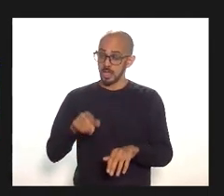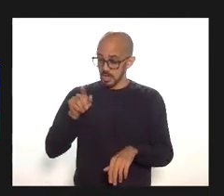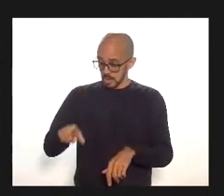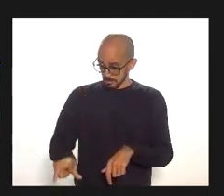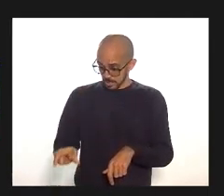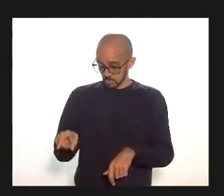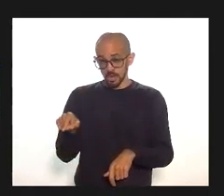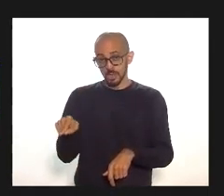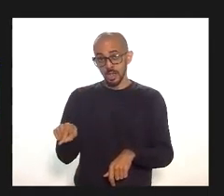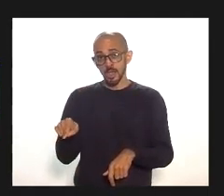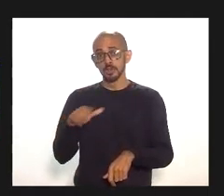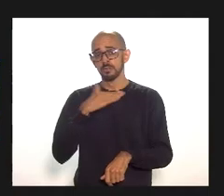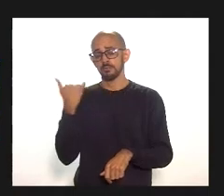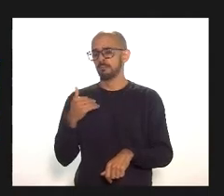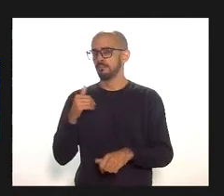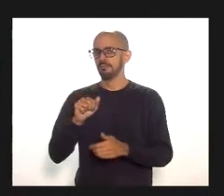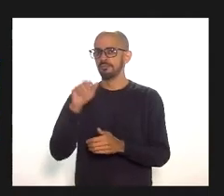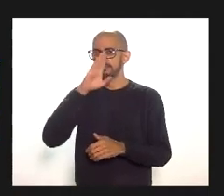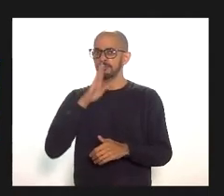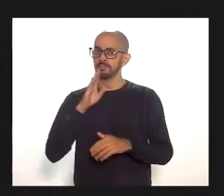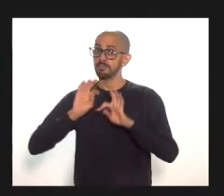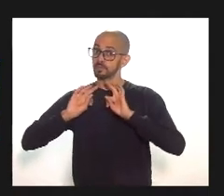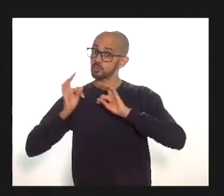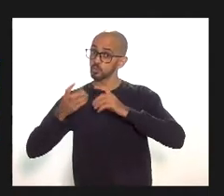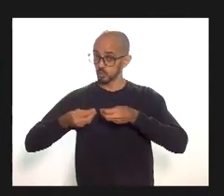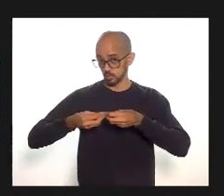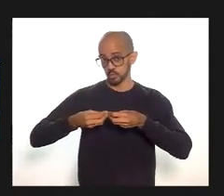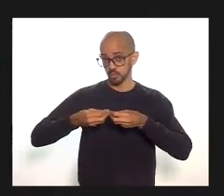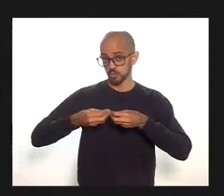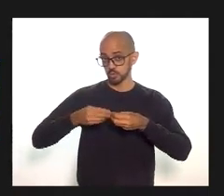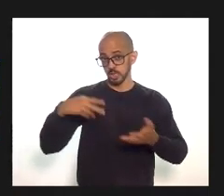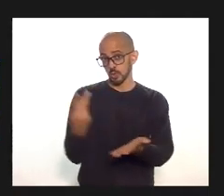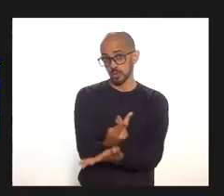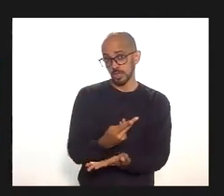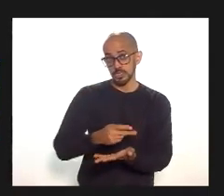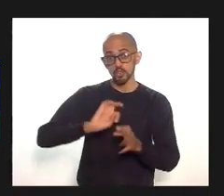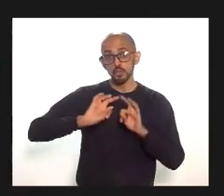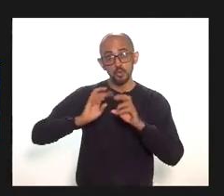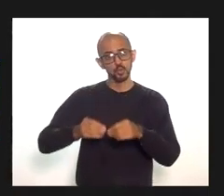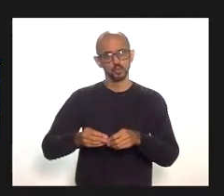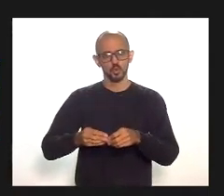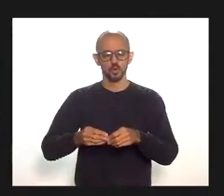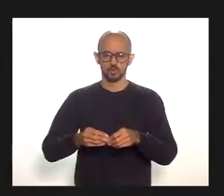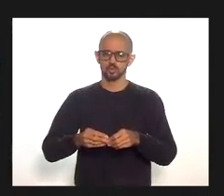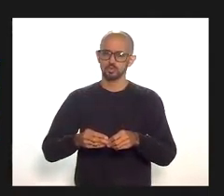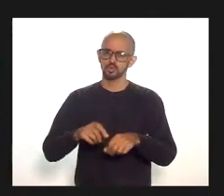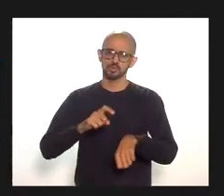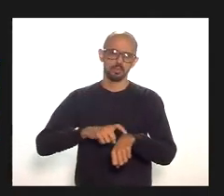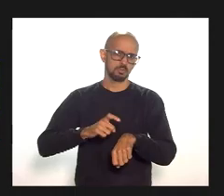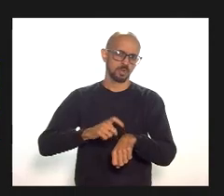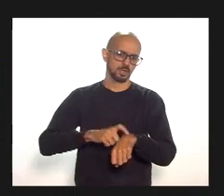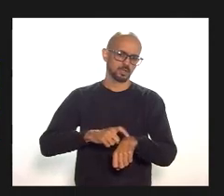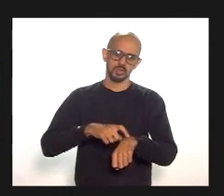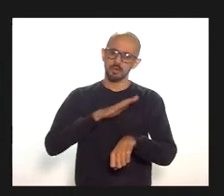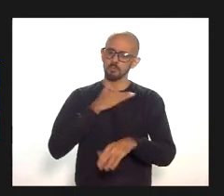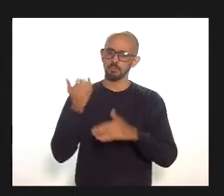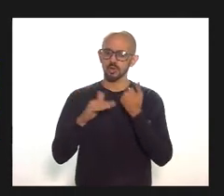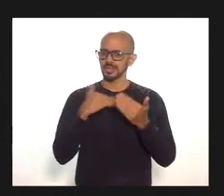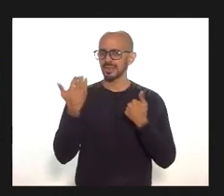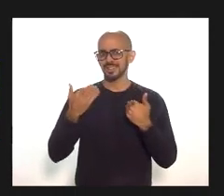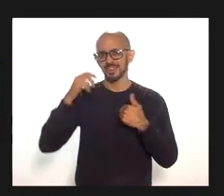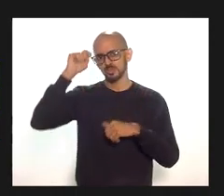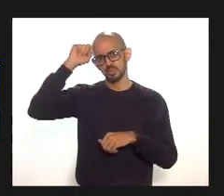morrendo muito no Brasil inteiro. Aliás, a gente vê como acontece com todas as tragédias. A taxa de mortalidade entre a população negra é maior